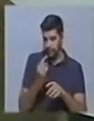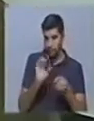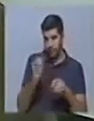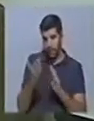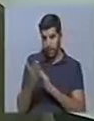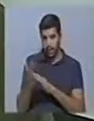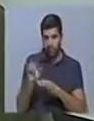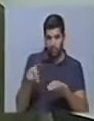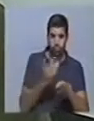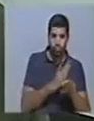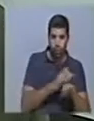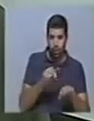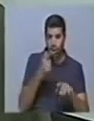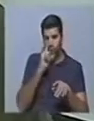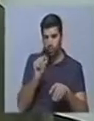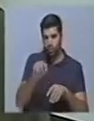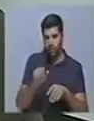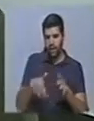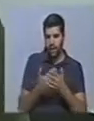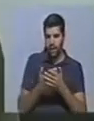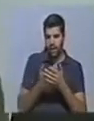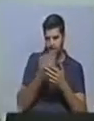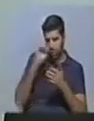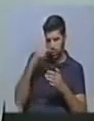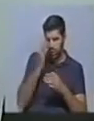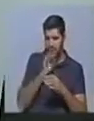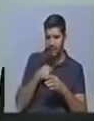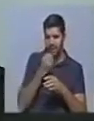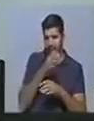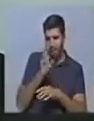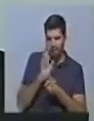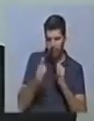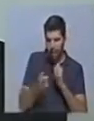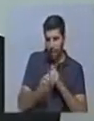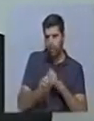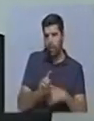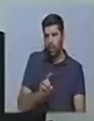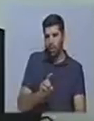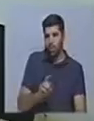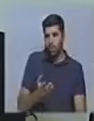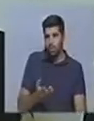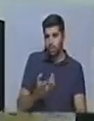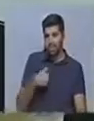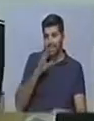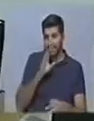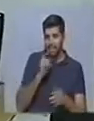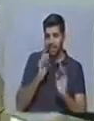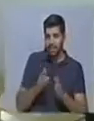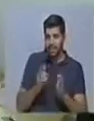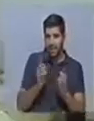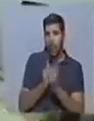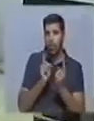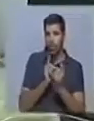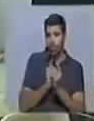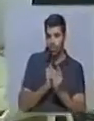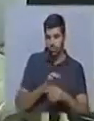também ao longe. Desta forma, conseguimos dar uma indicação se a criança vê bem ou se existe necessidade, eventualmente, de uma consulta. Muito